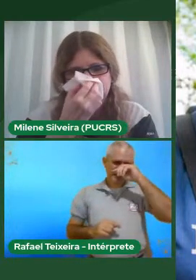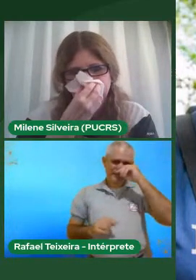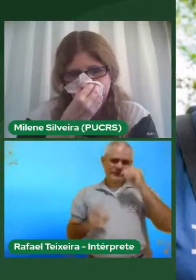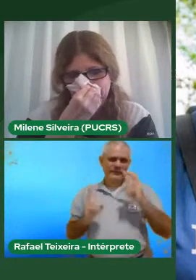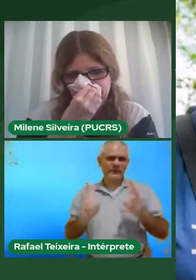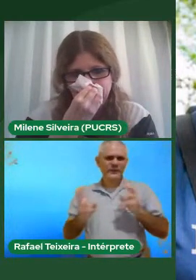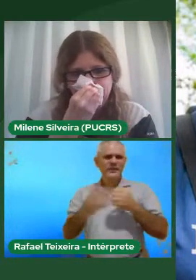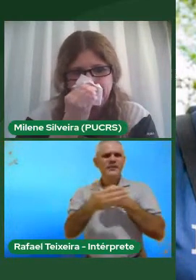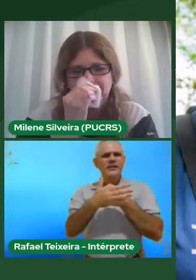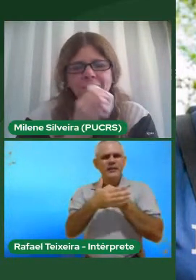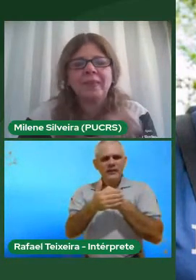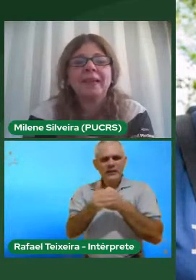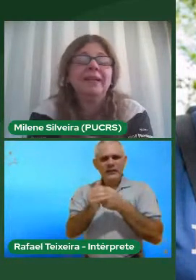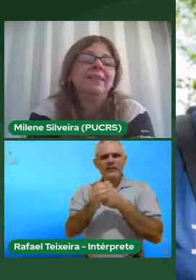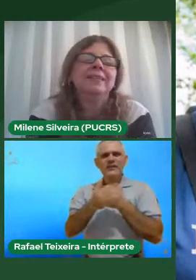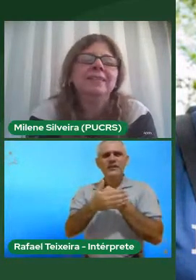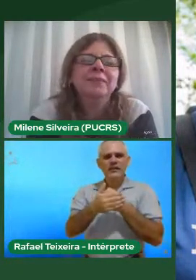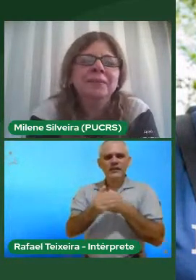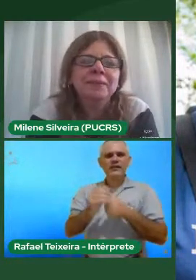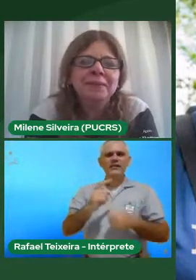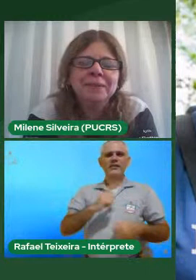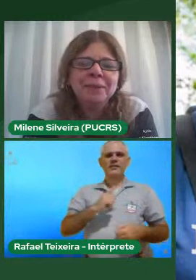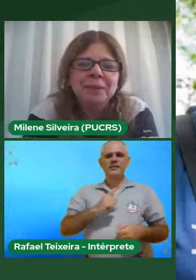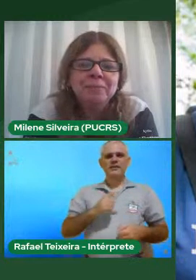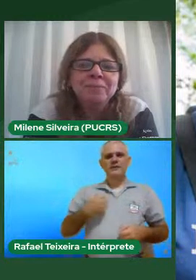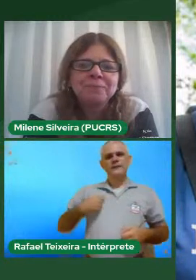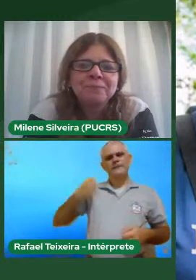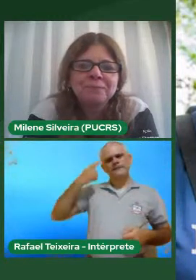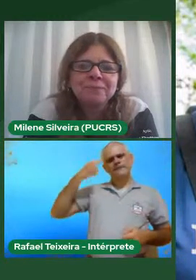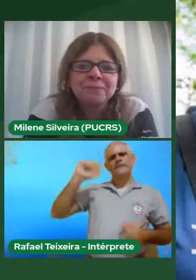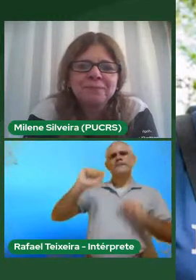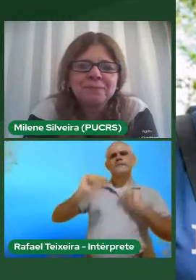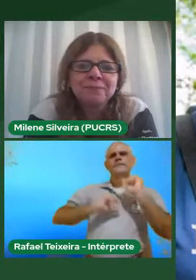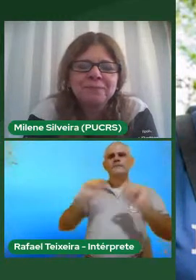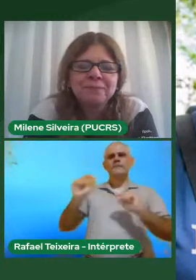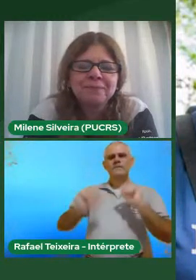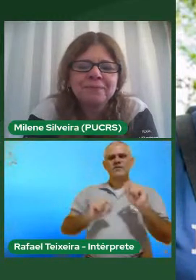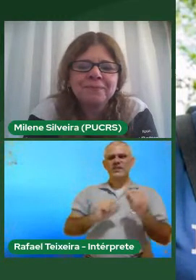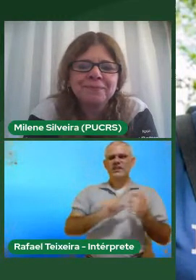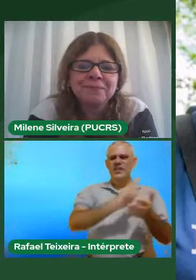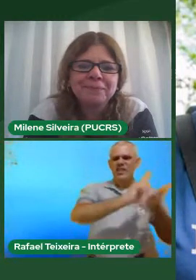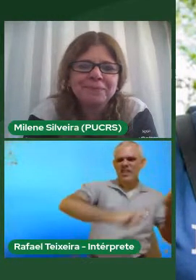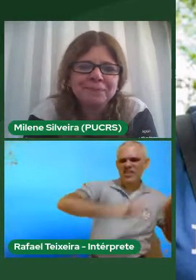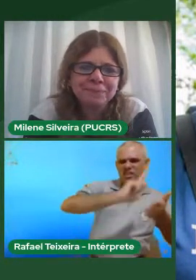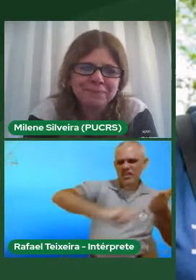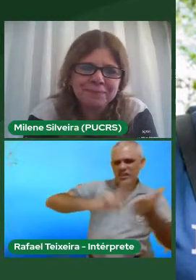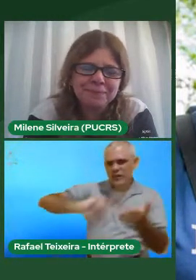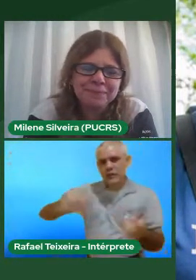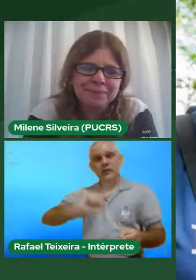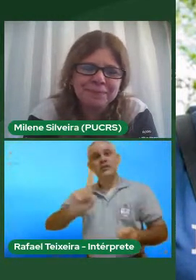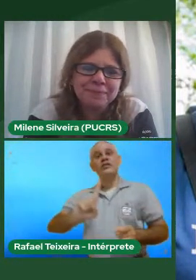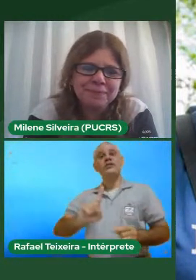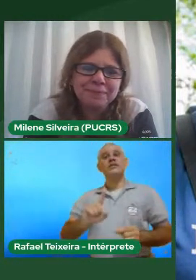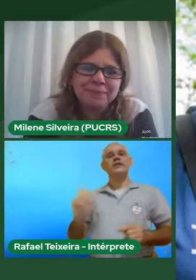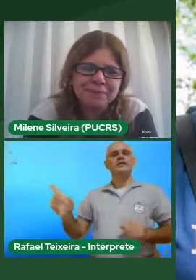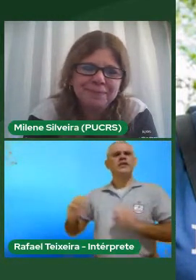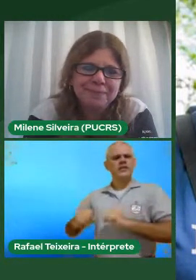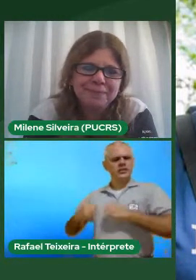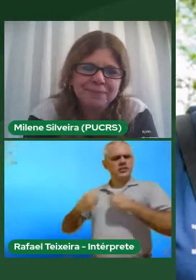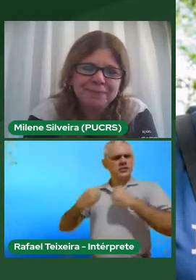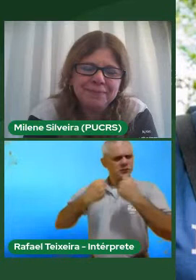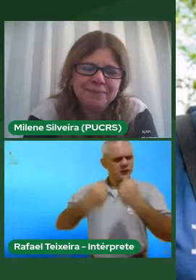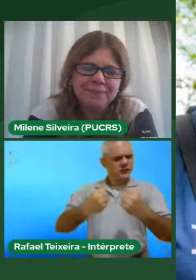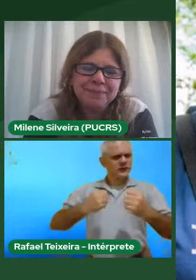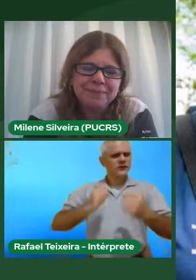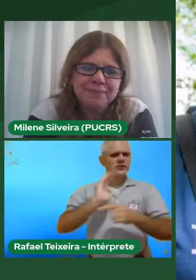nossa comunidade. E, ao meu ver, isso é mais importante do que listas de tarefas realizadas e objetivos cumpridos.